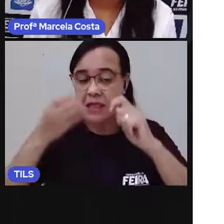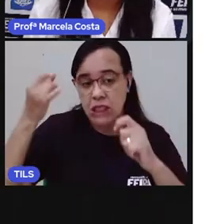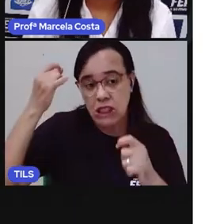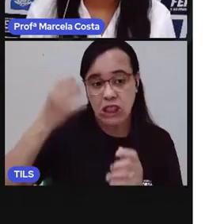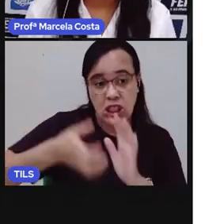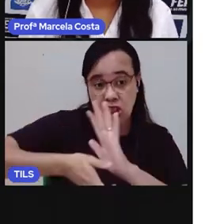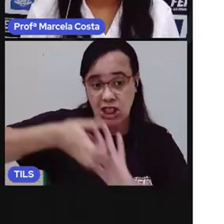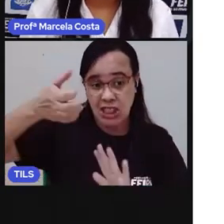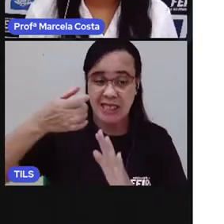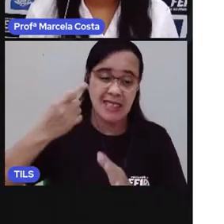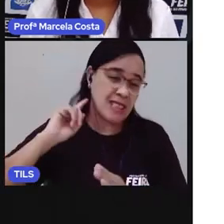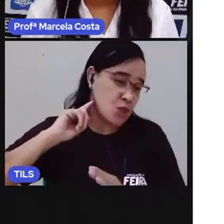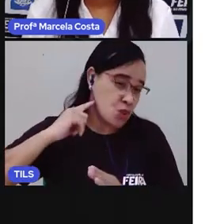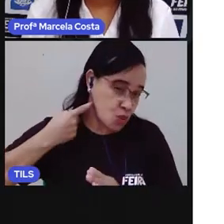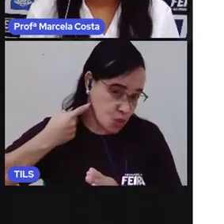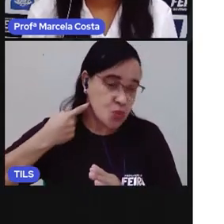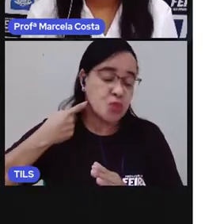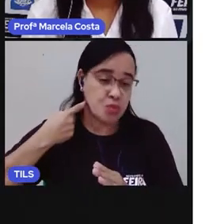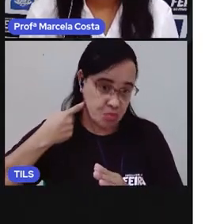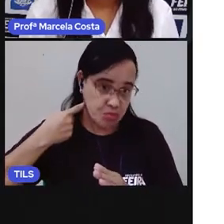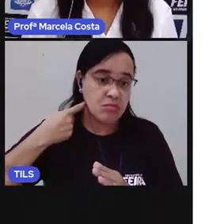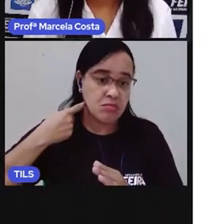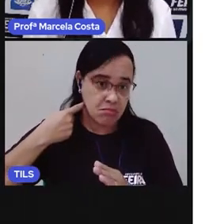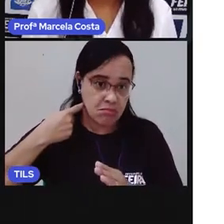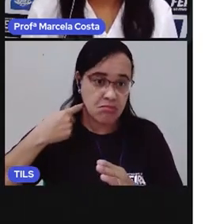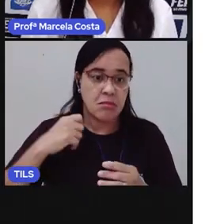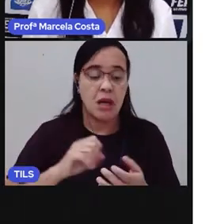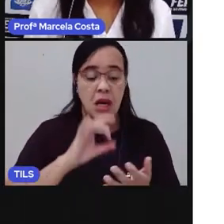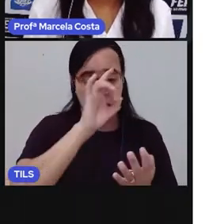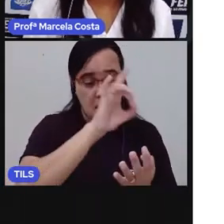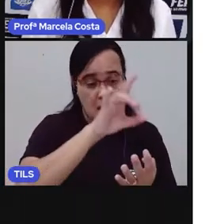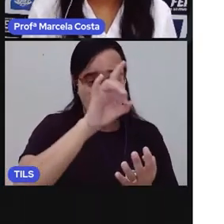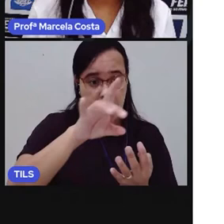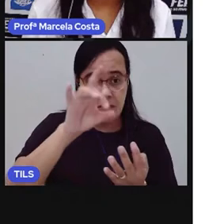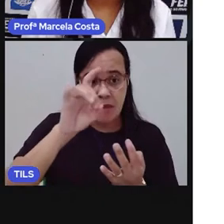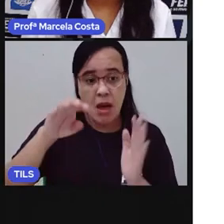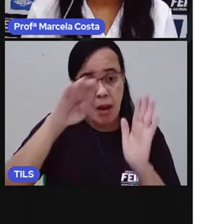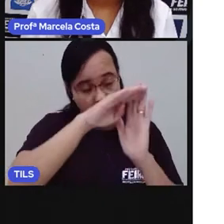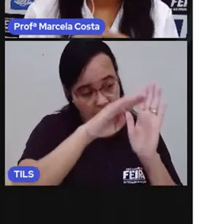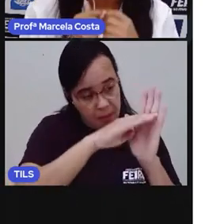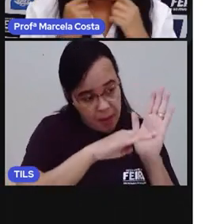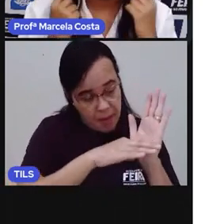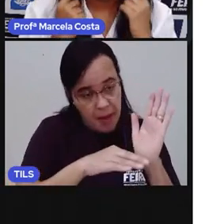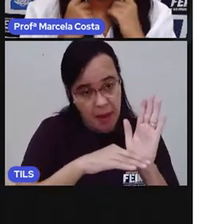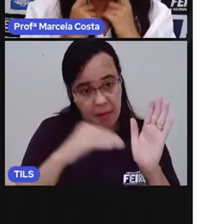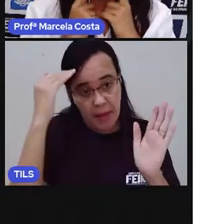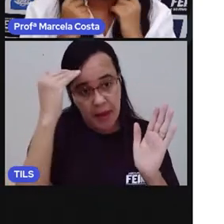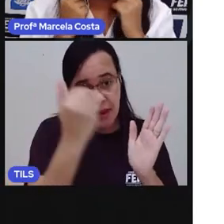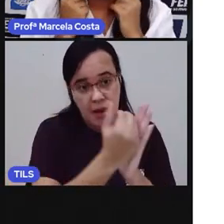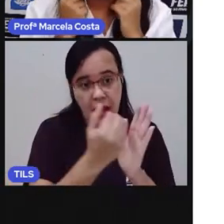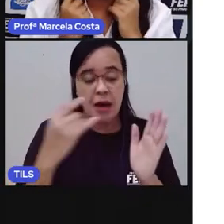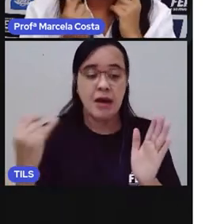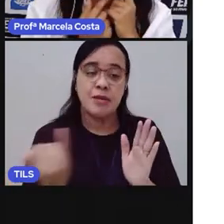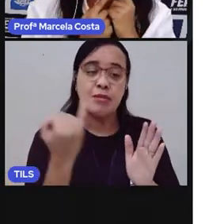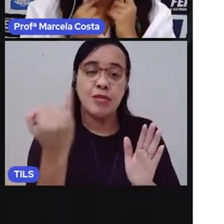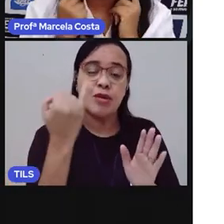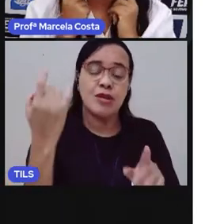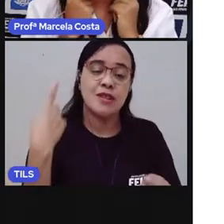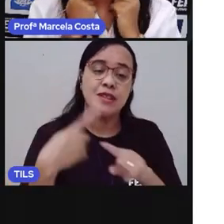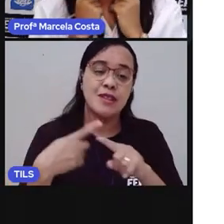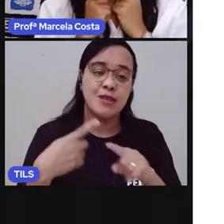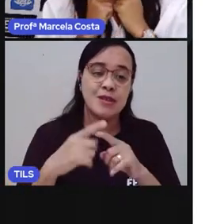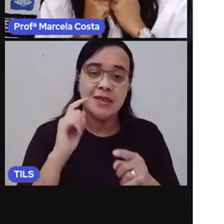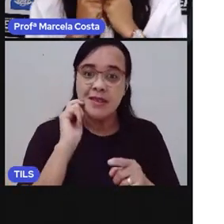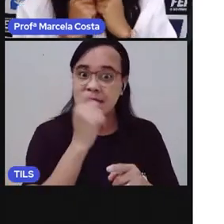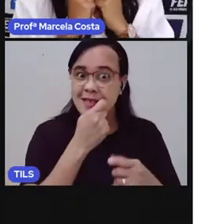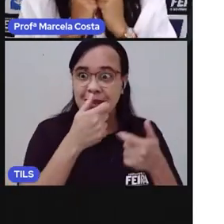acumulada entre os dentes. Todas essas medidas são importantes para que a gente mantenha, né, a saúde dos dentes e mantenha todos os dentes